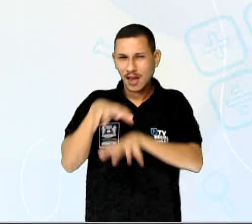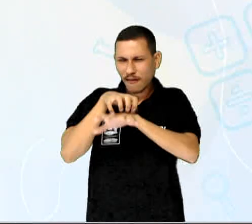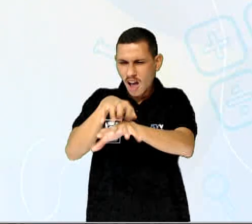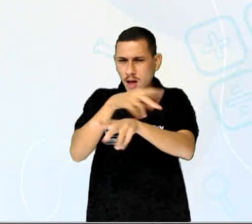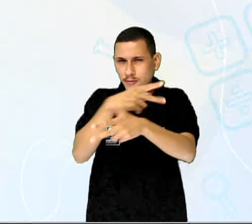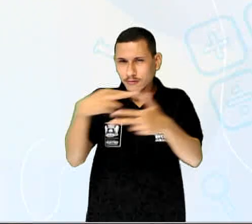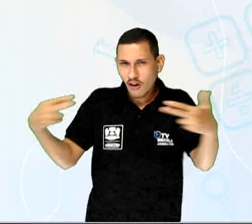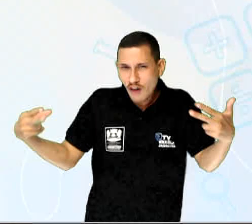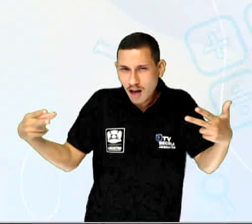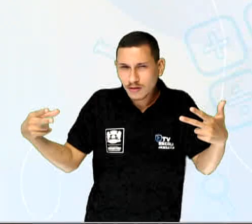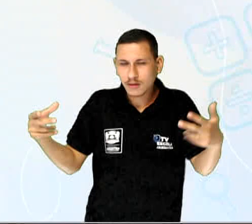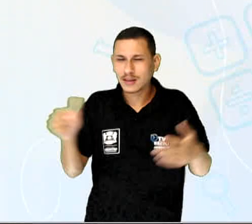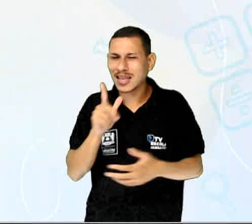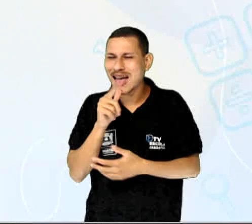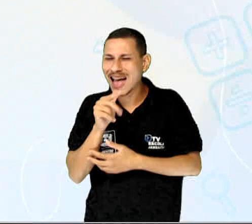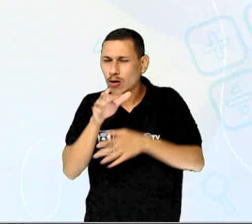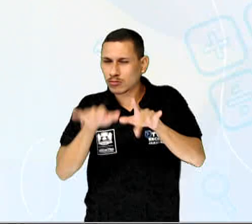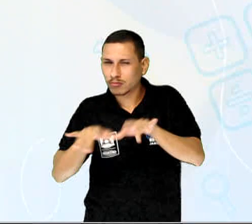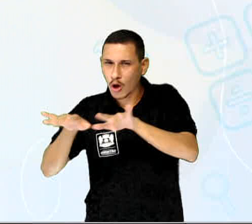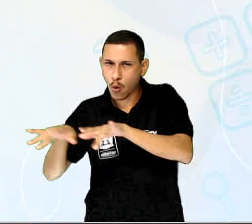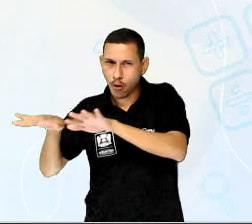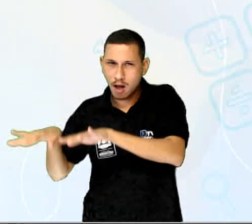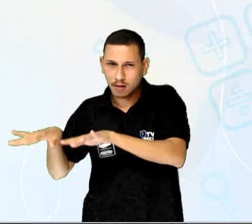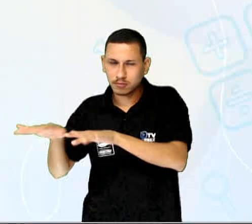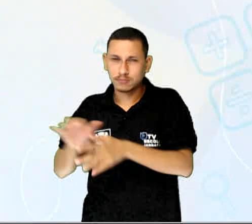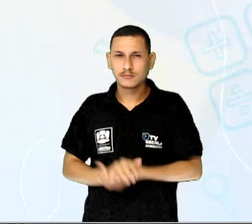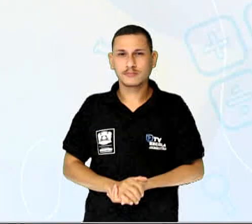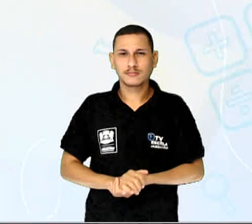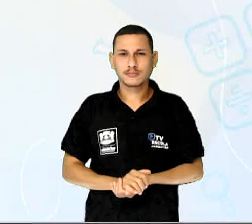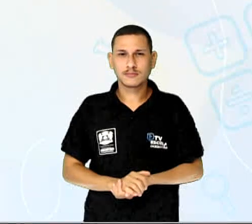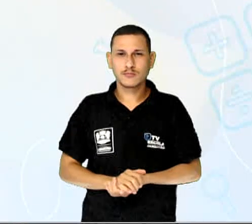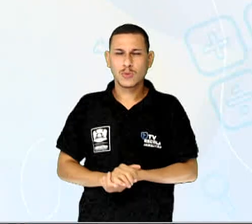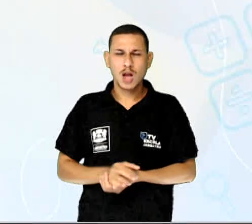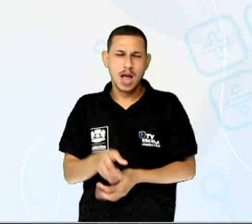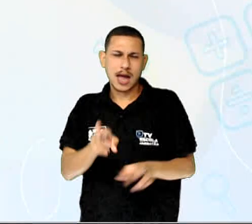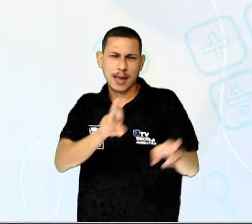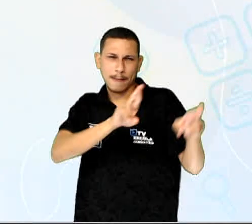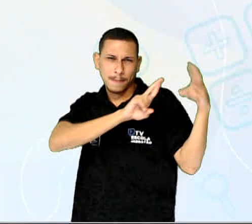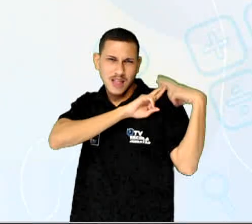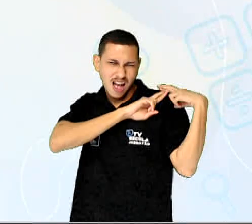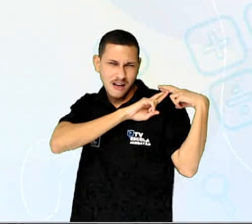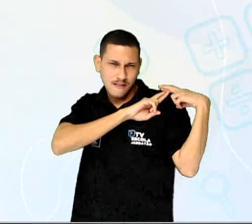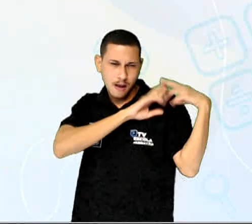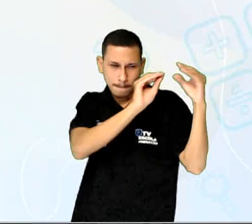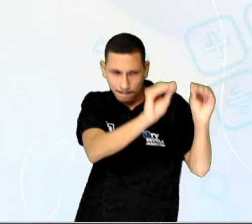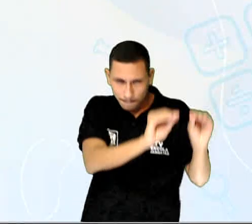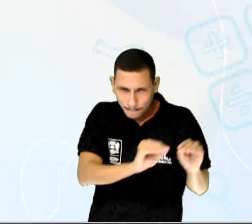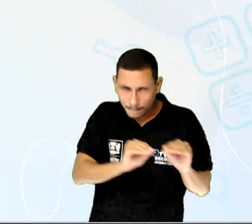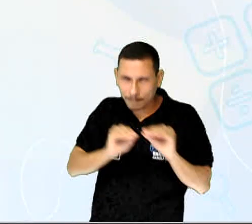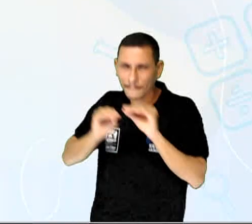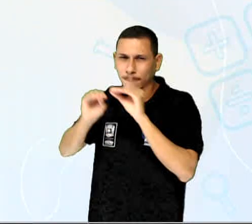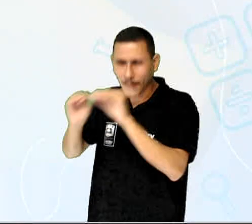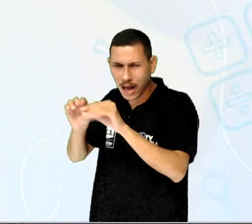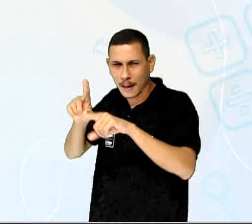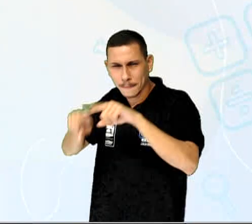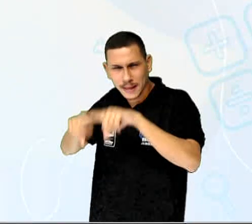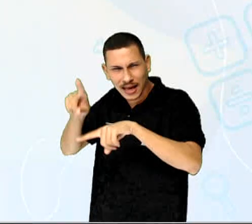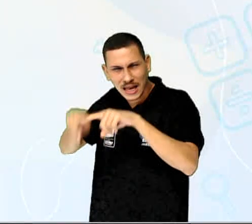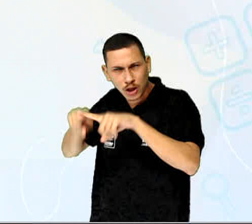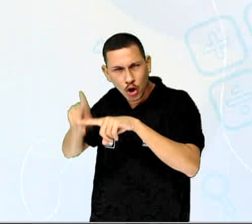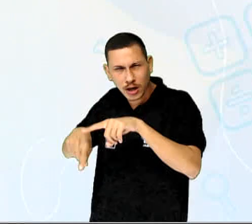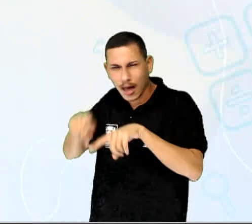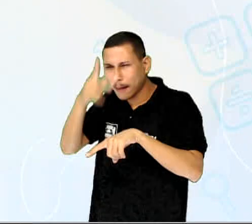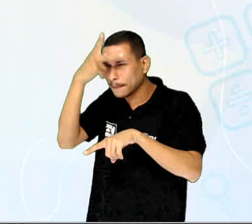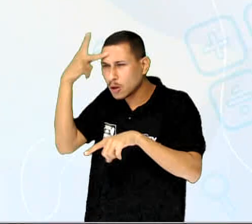aquáticos. Aquáticos ou aquaviários são responsáveis pelo deslocamento de mercadorias e